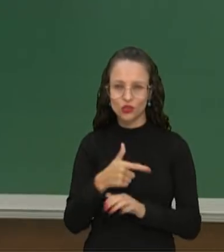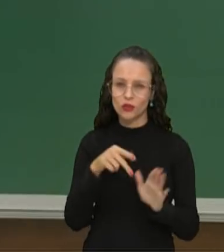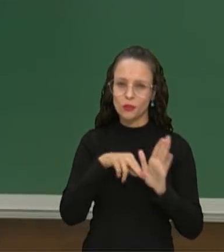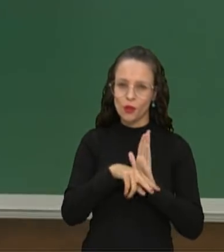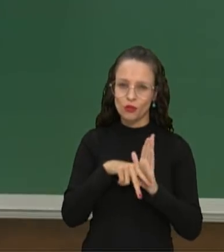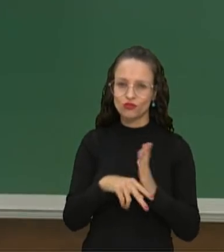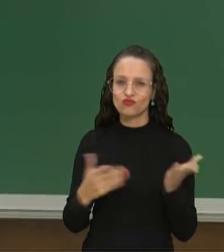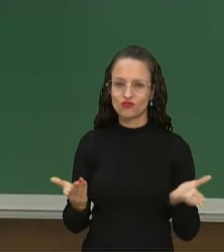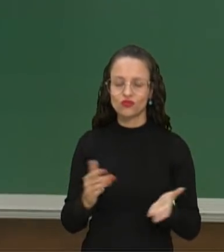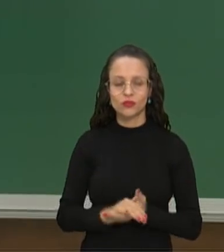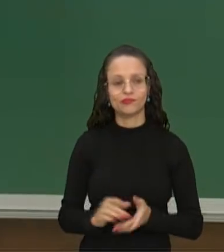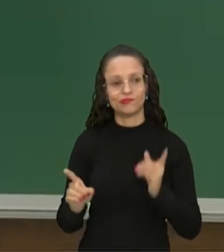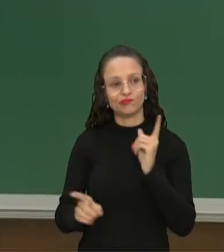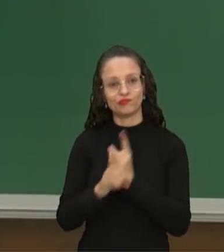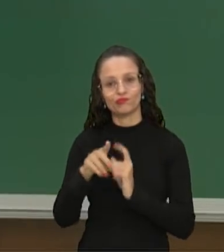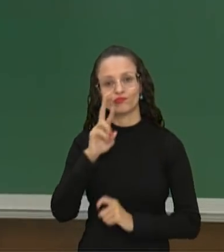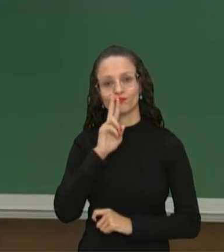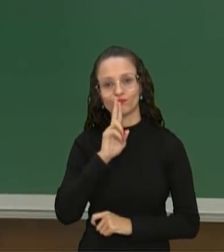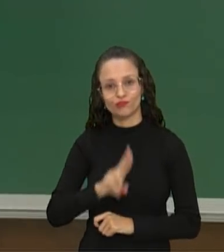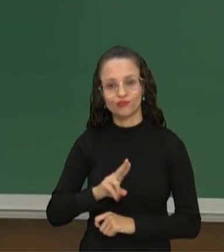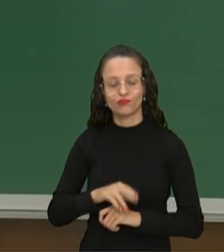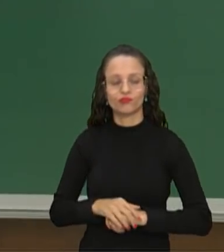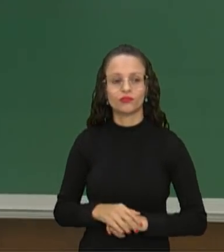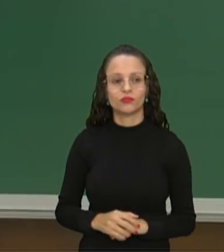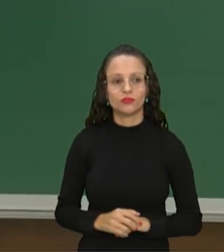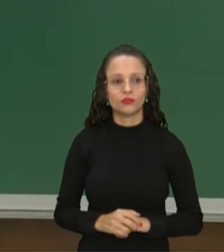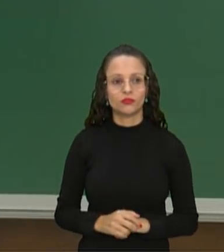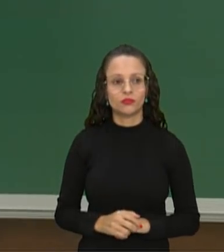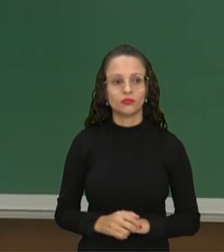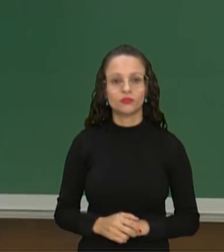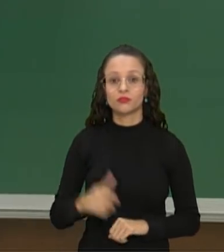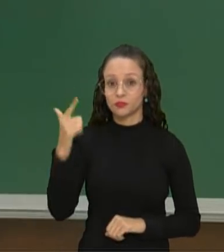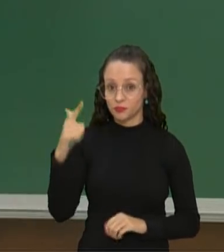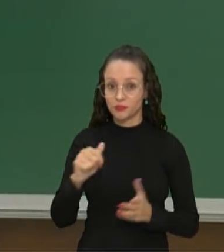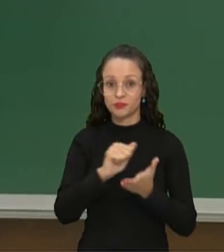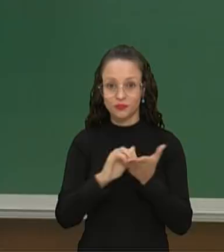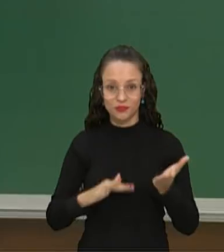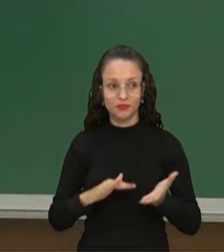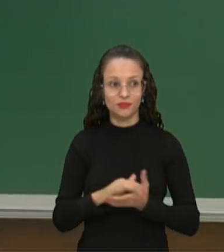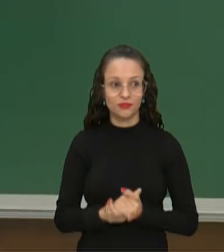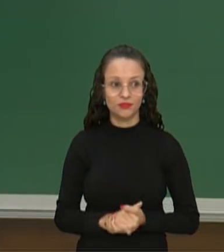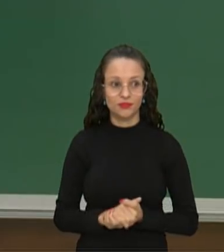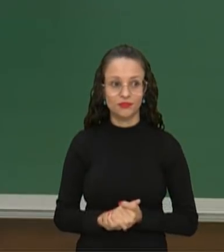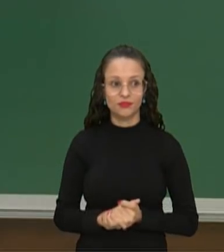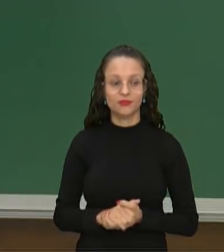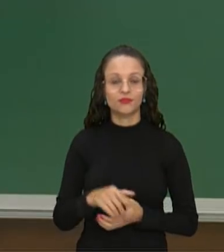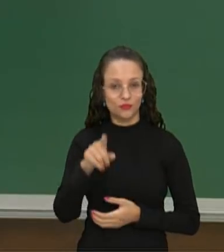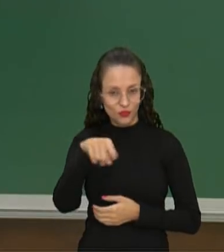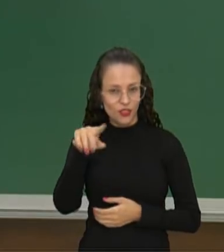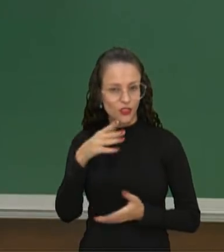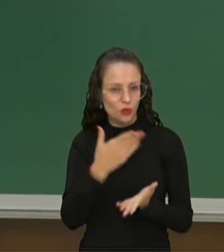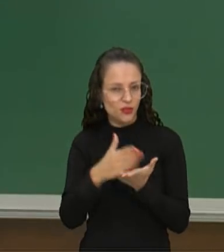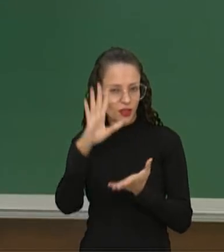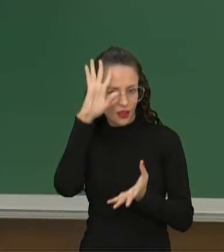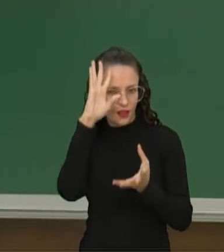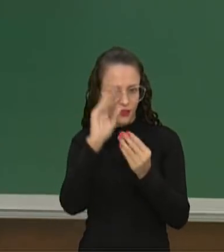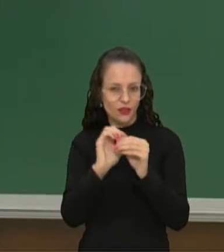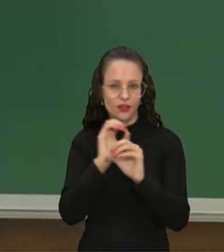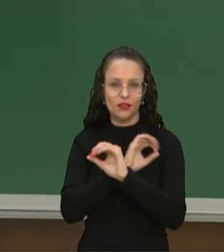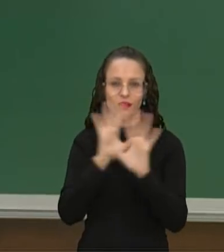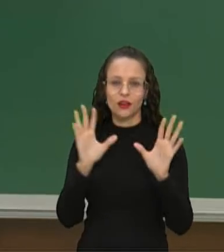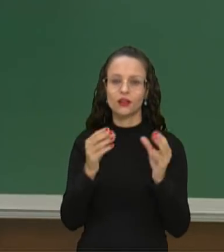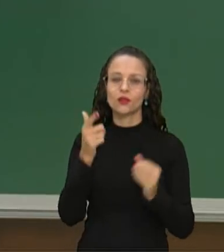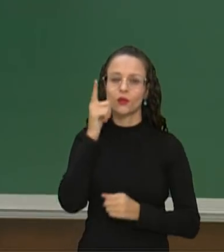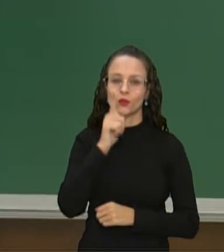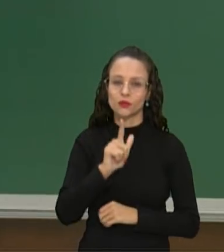então a gente achou a resposta aqui, gente. Ok? Mais um. Agora vocês já começaram a entender direitinho, já conseguem fazer